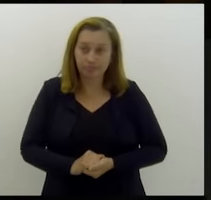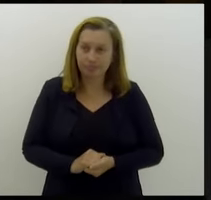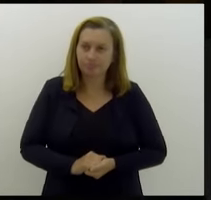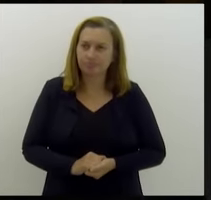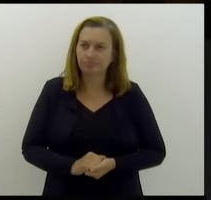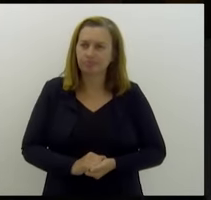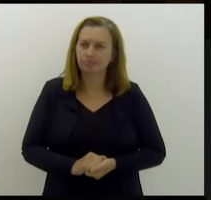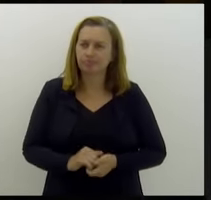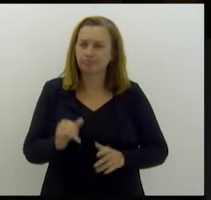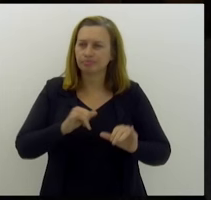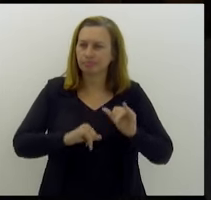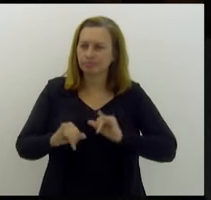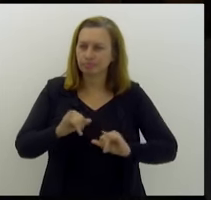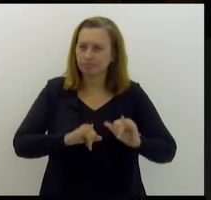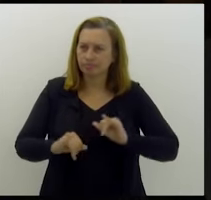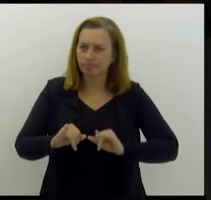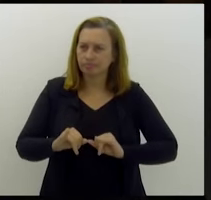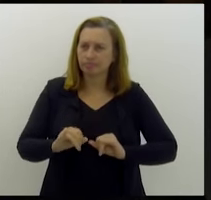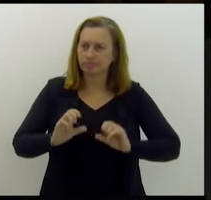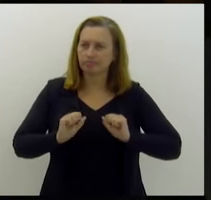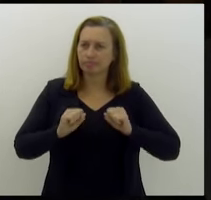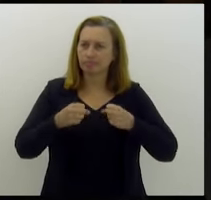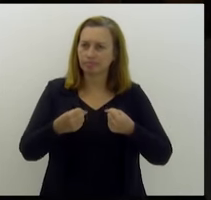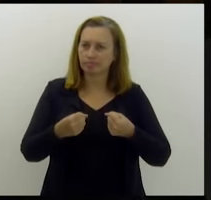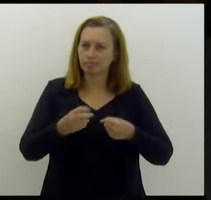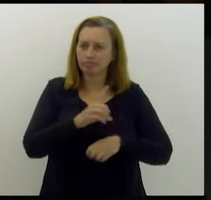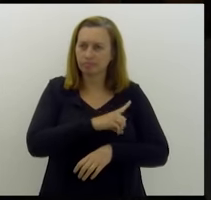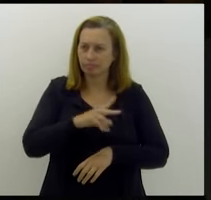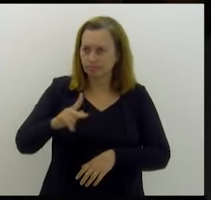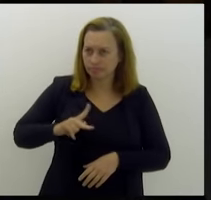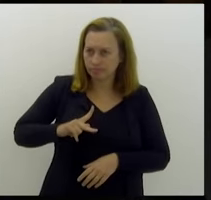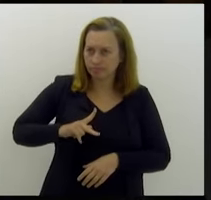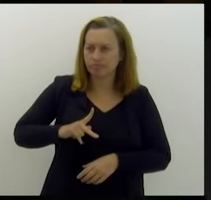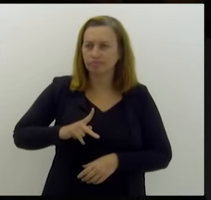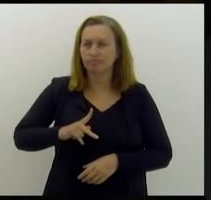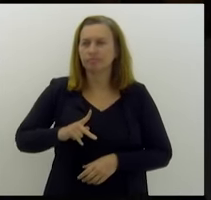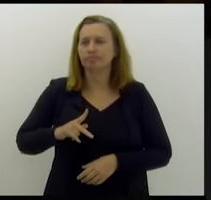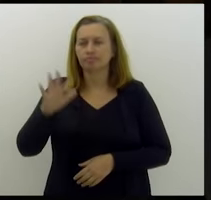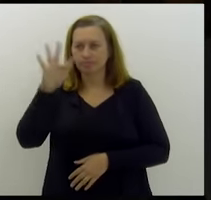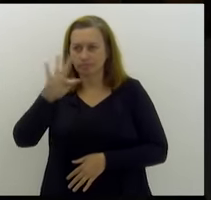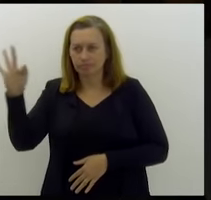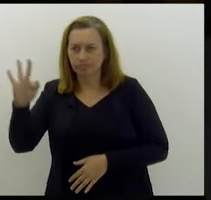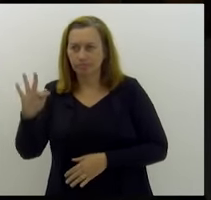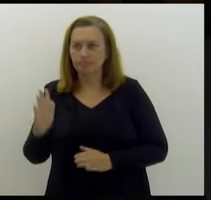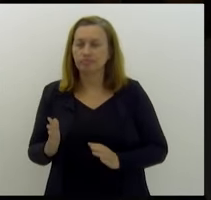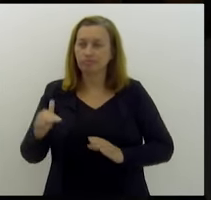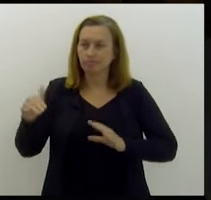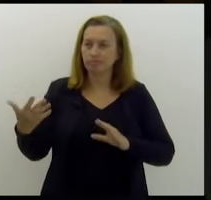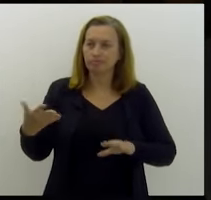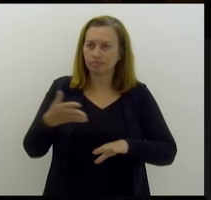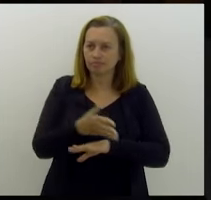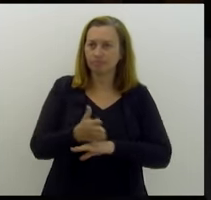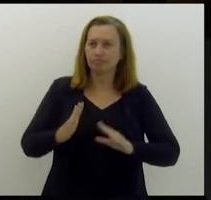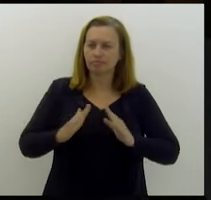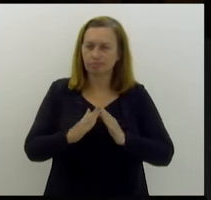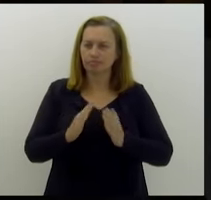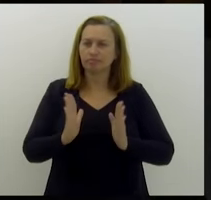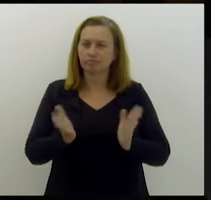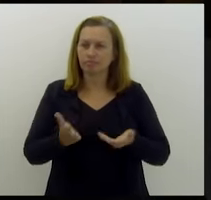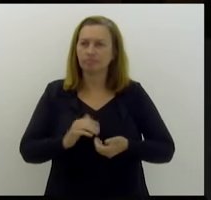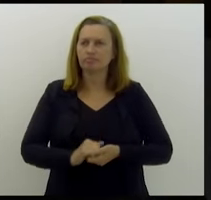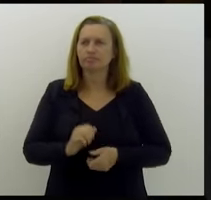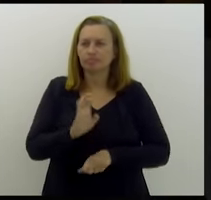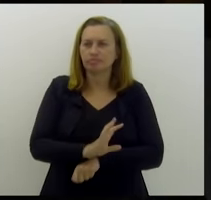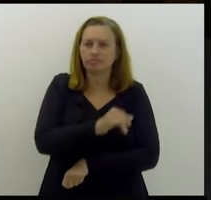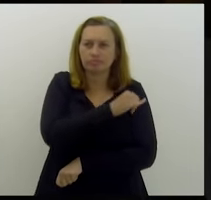uma nota técnica da Defensoria Pública do Ministério Público Federal que chegou essa casa no dia de hoje destaca isso o estado do Rio